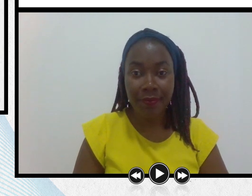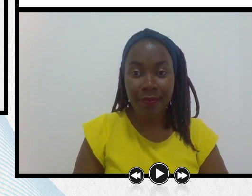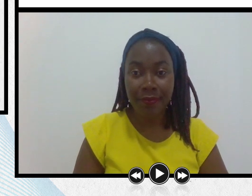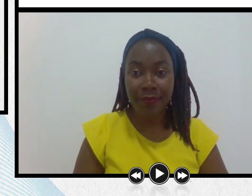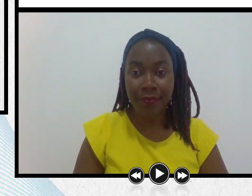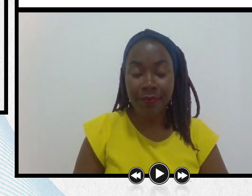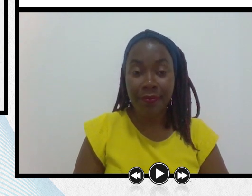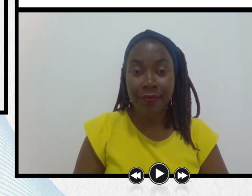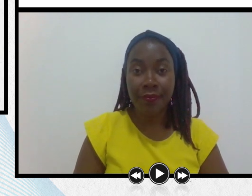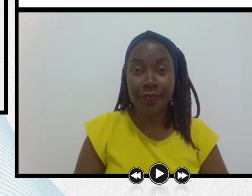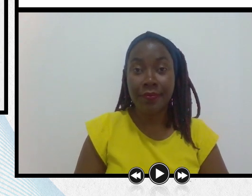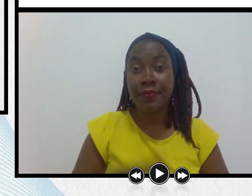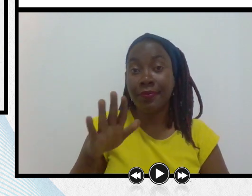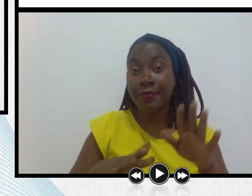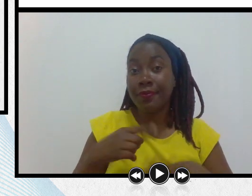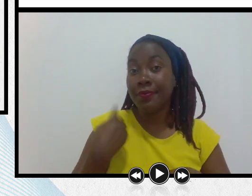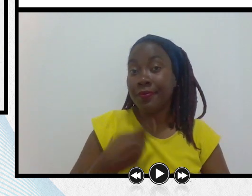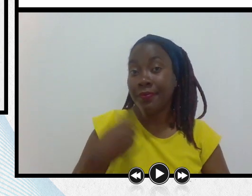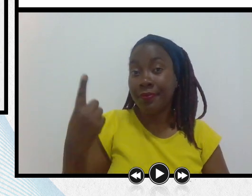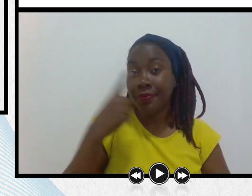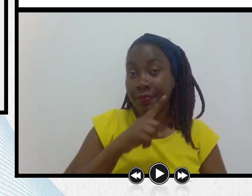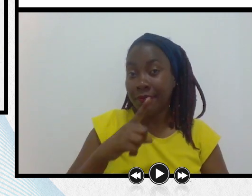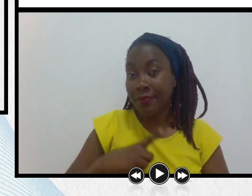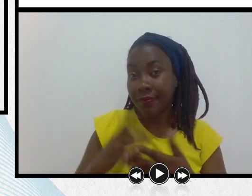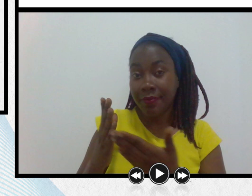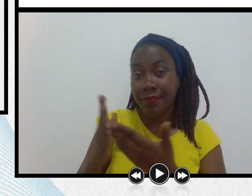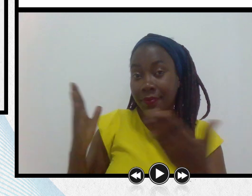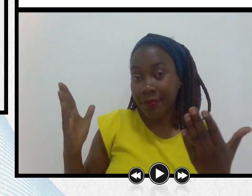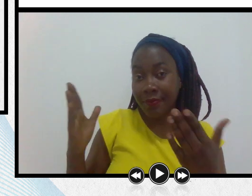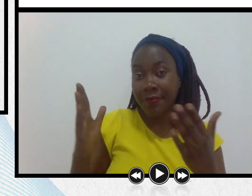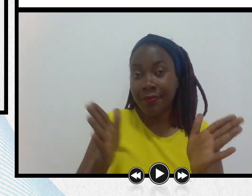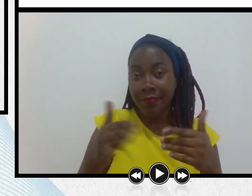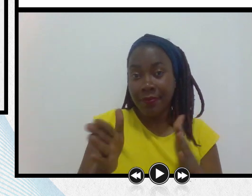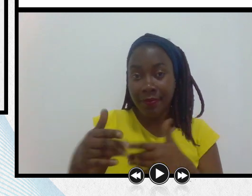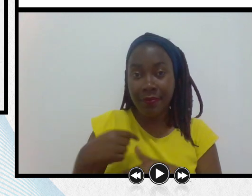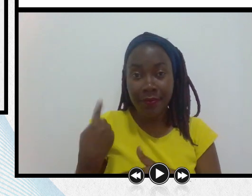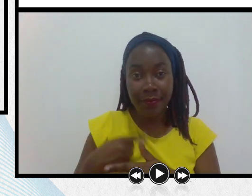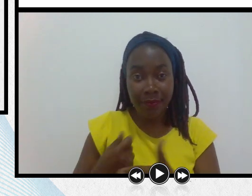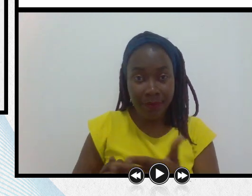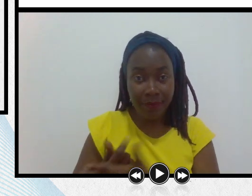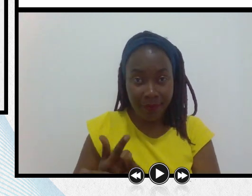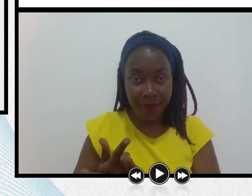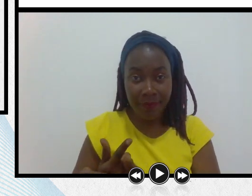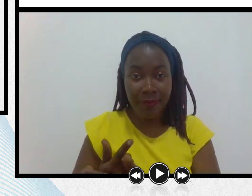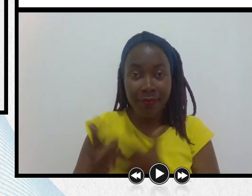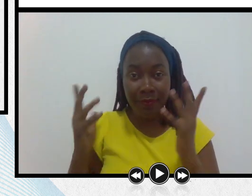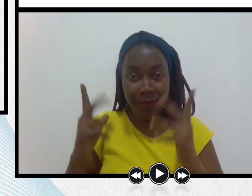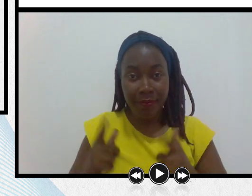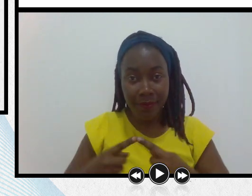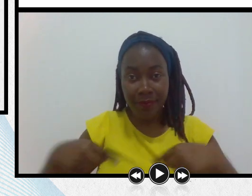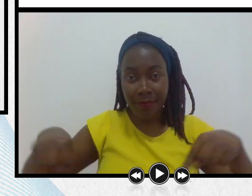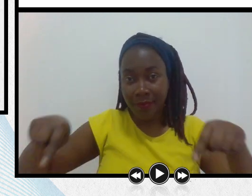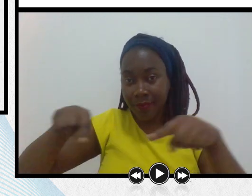Aí. Às vezes a gente consegue, né, existem esses kitzinhos que a gente compra em piscina, né, para clorar